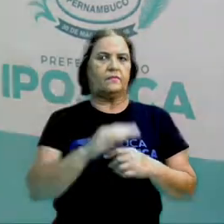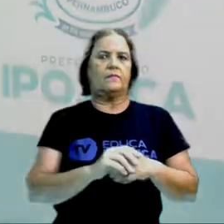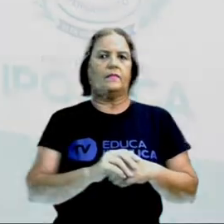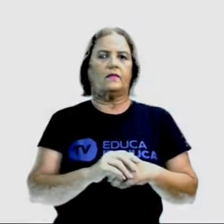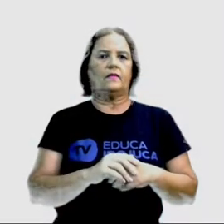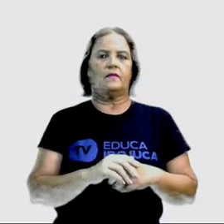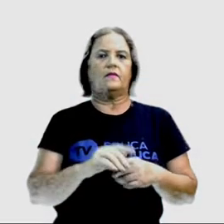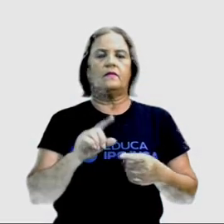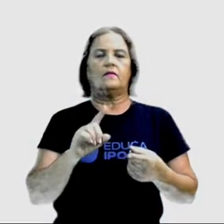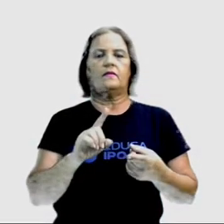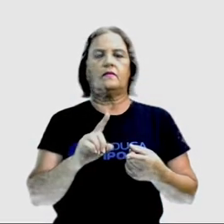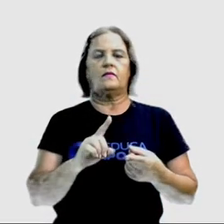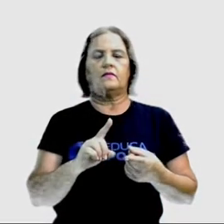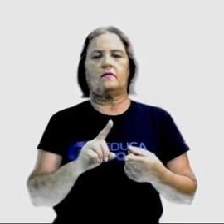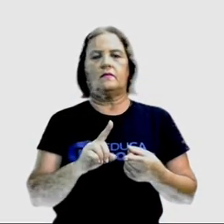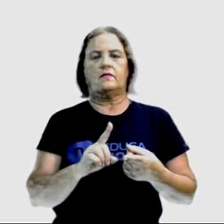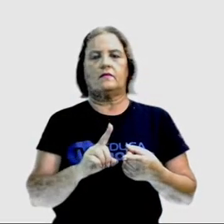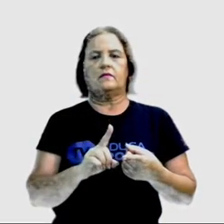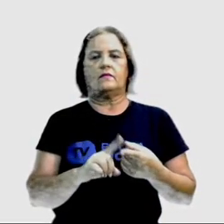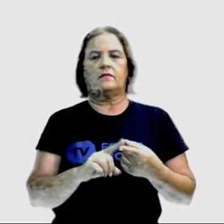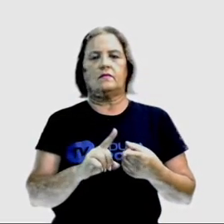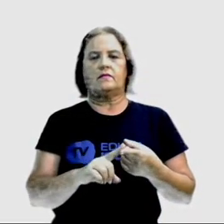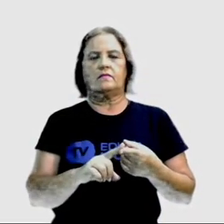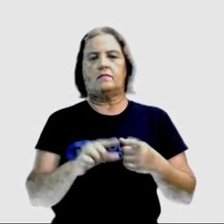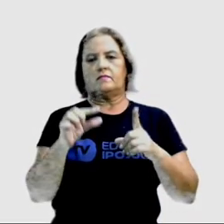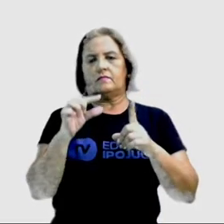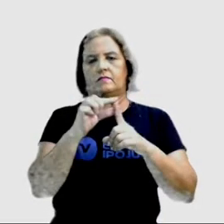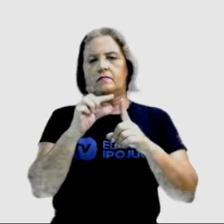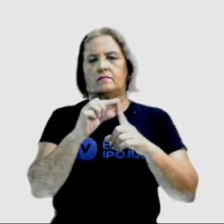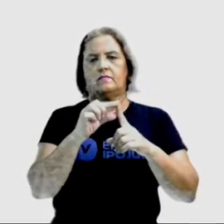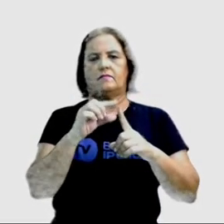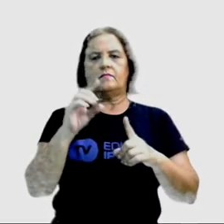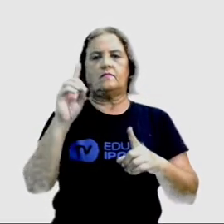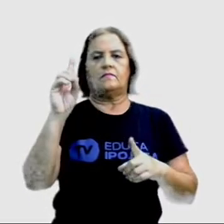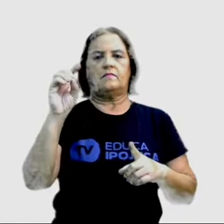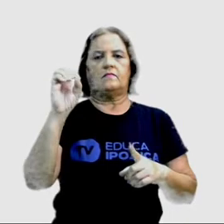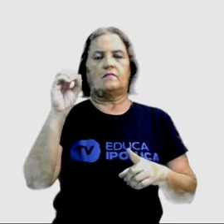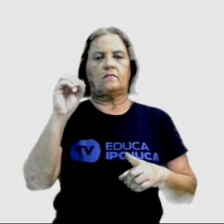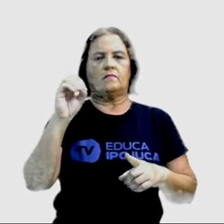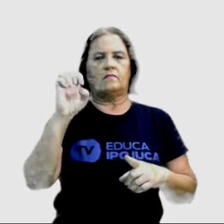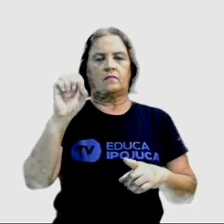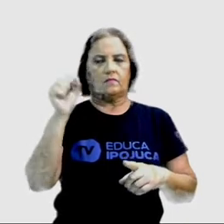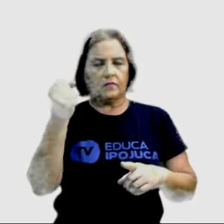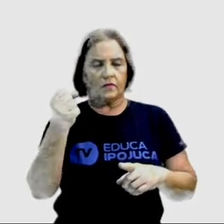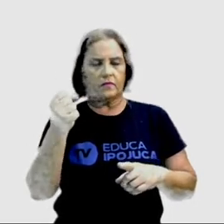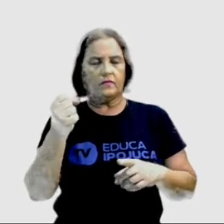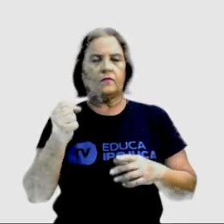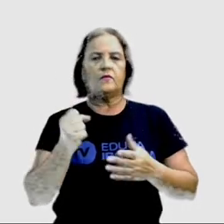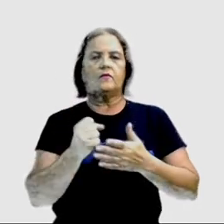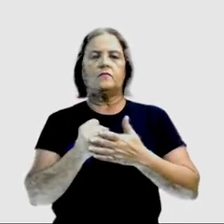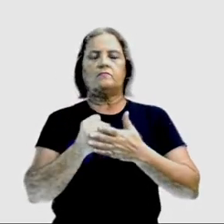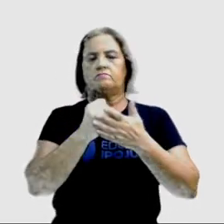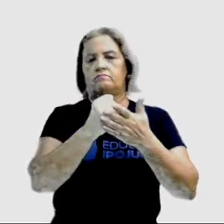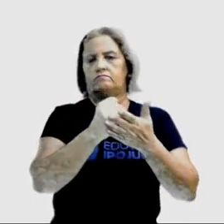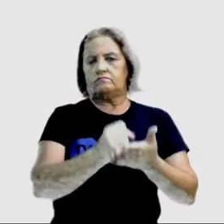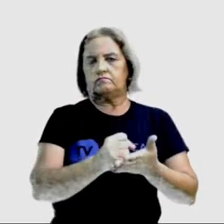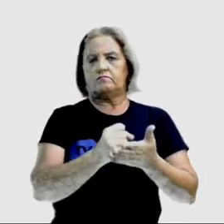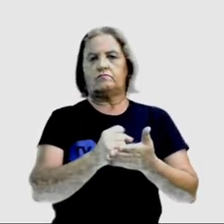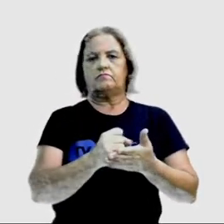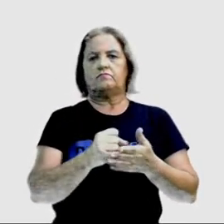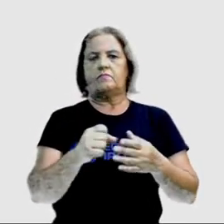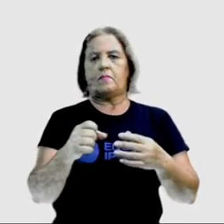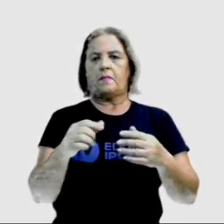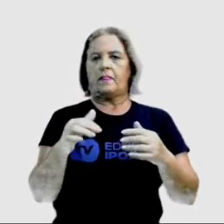does, mesmo ela não sendo mais um verbo, e sim um auxiliar para frases interrogativas.